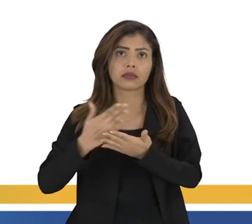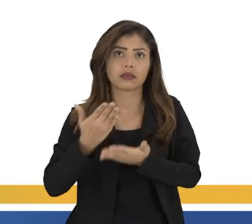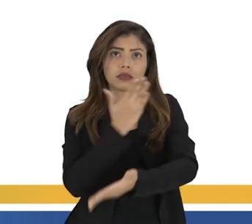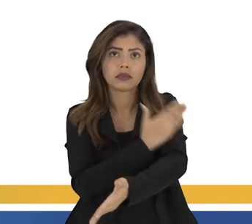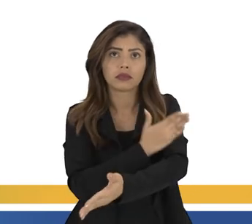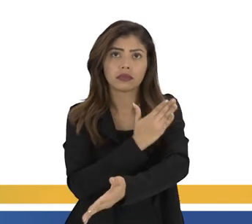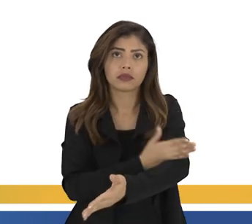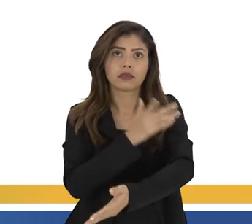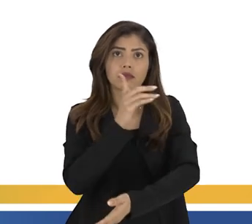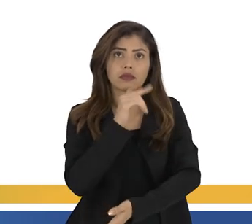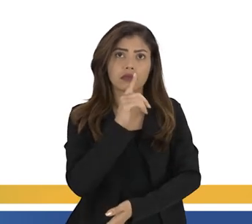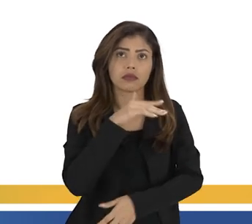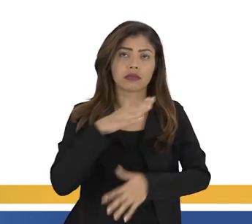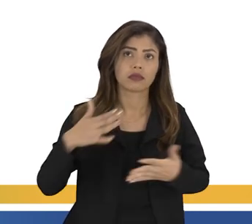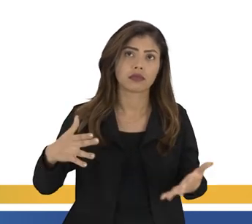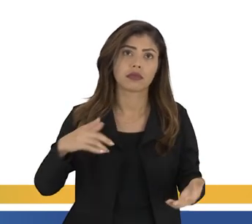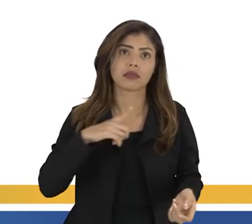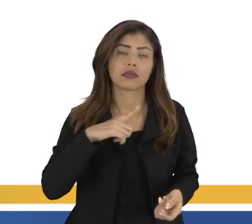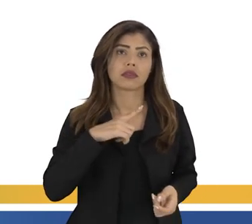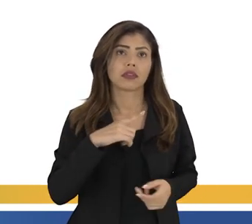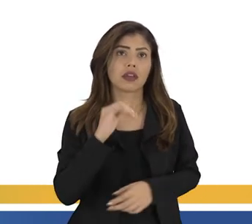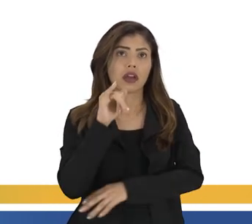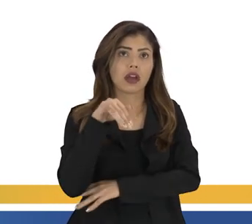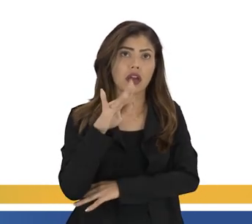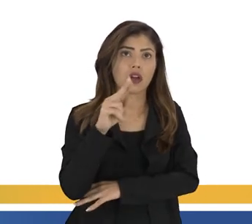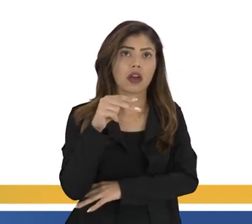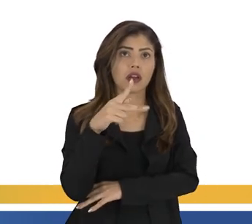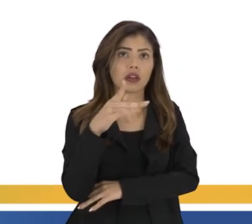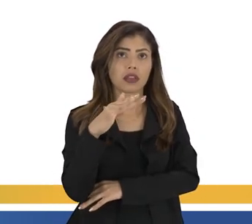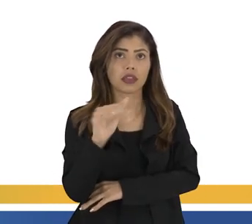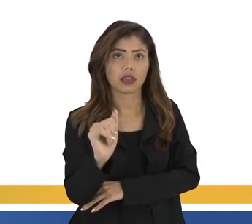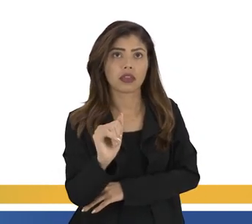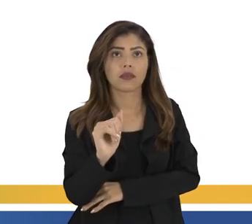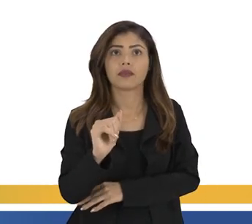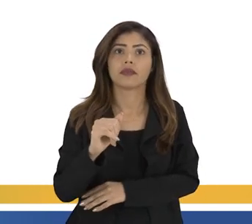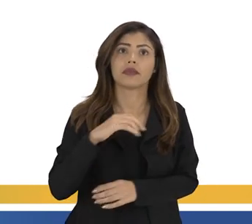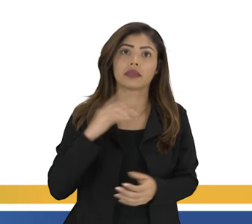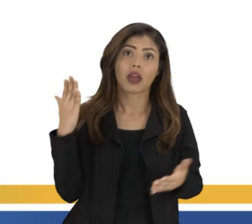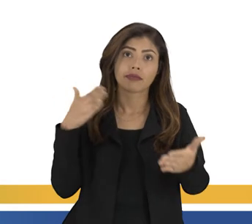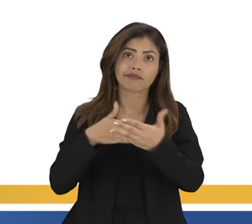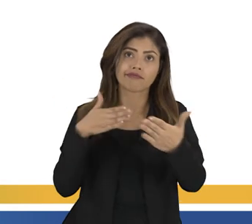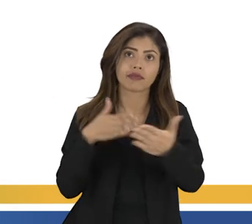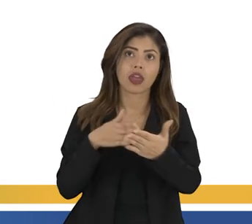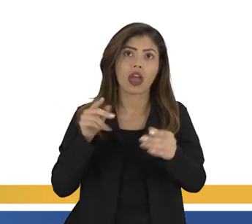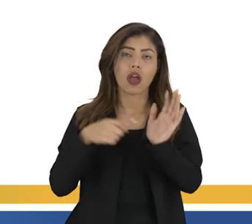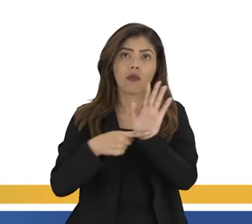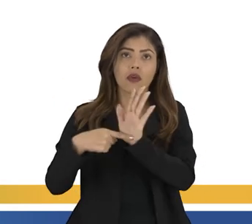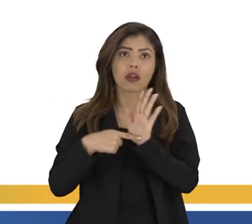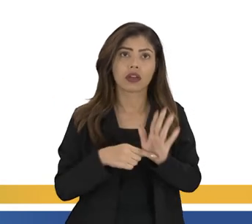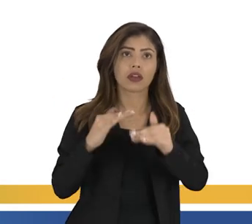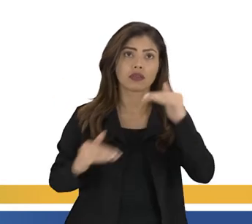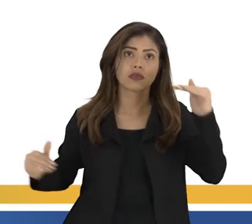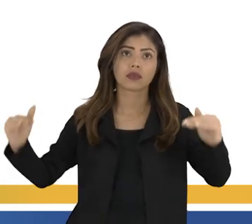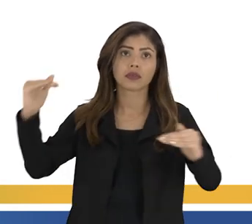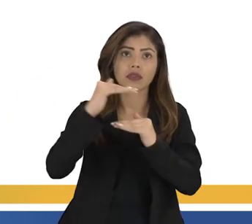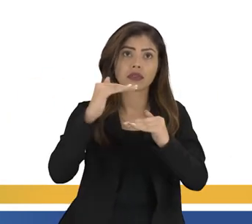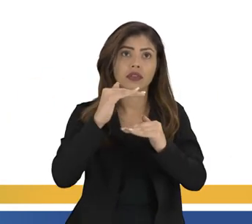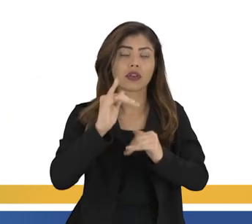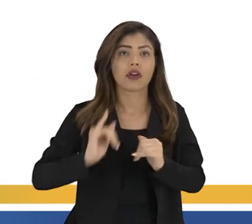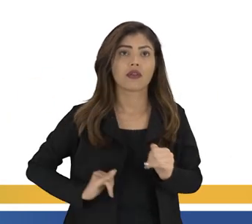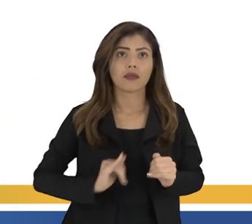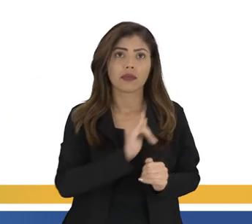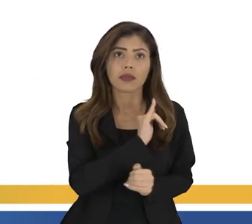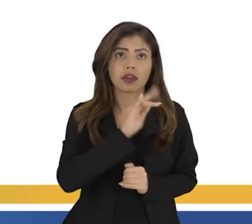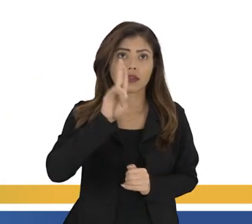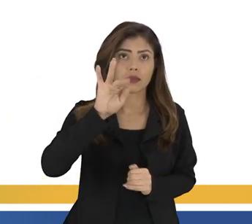início da idade média das águas as quais devia sua imunidade a ataques era nominalmente submetido ao império